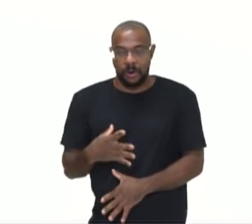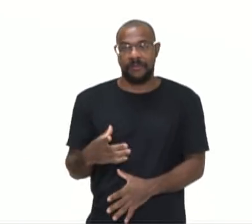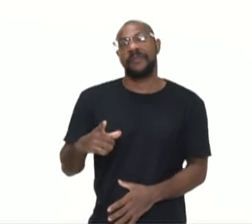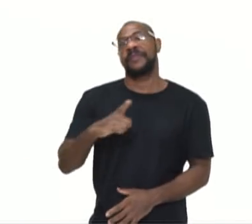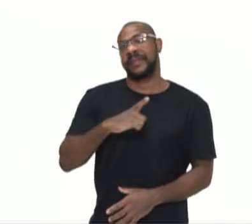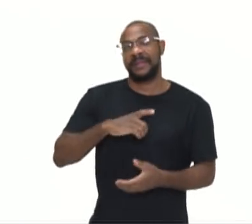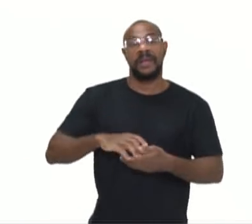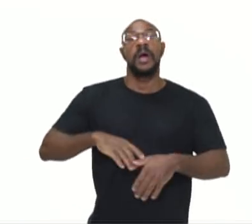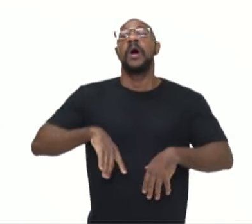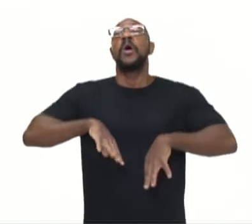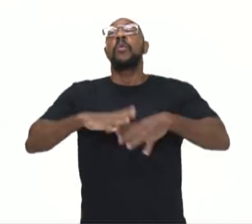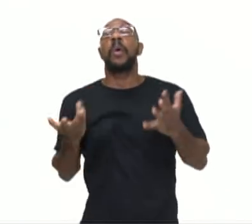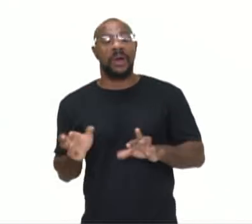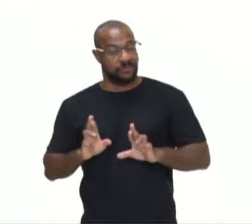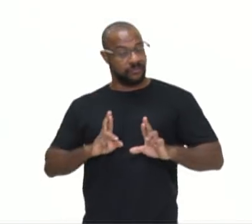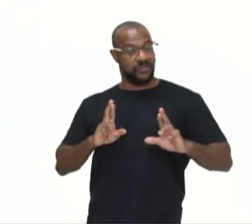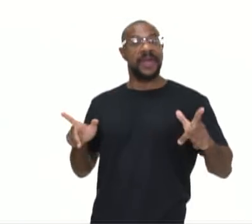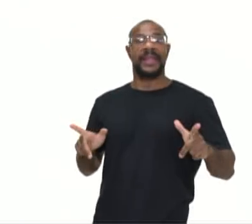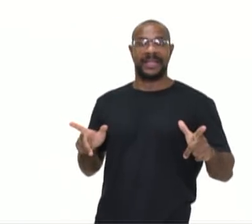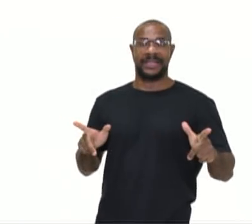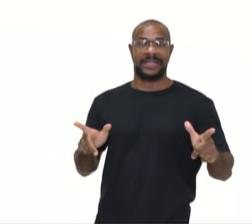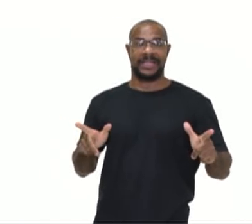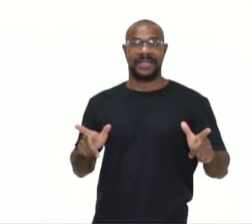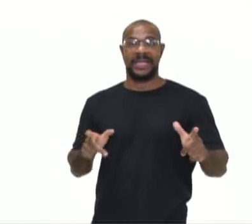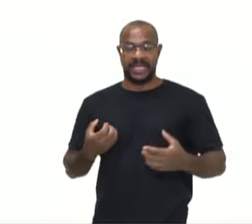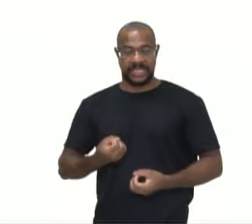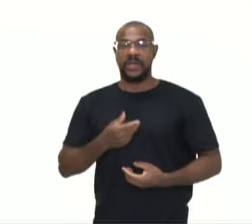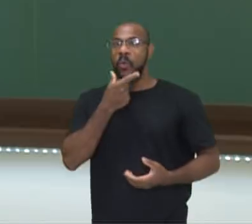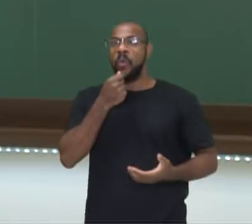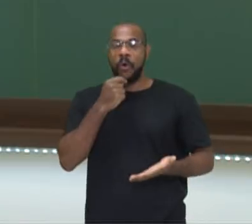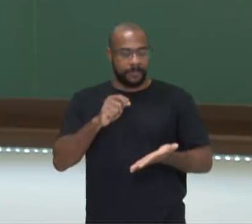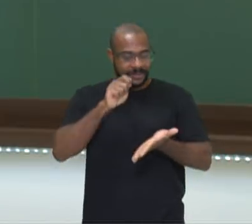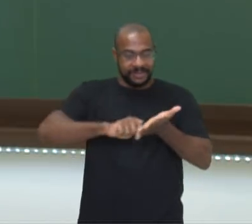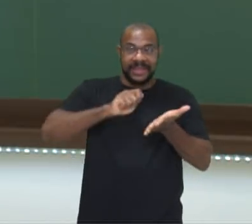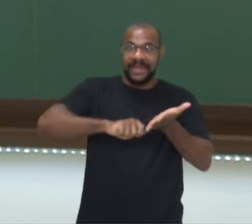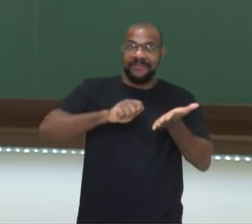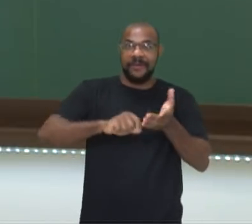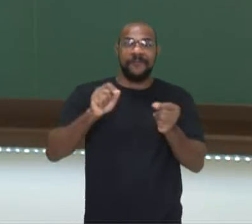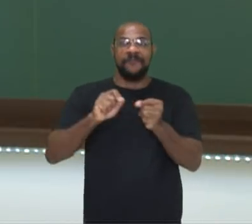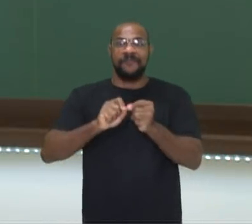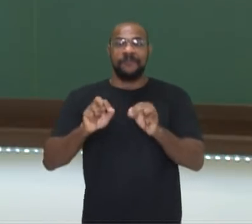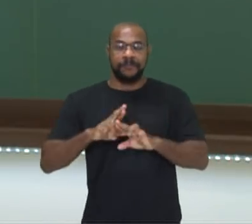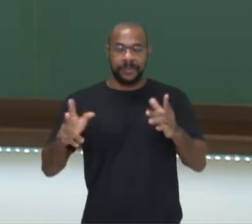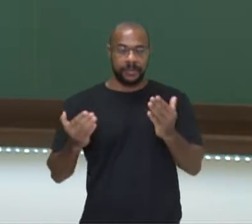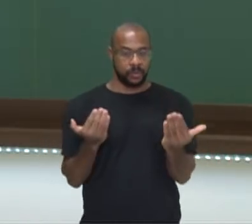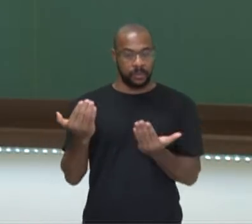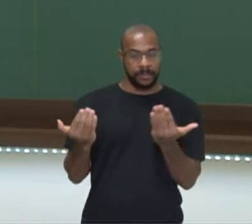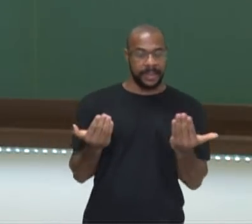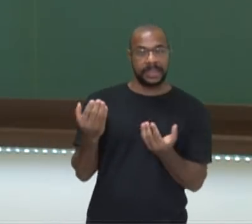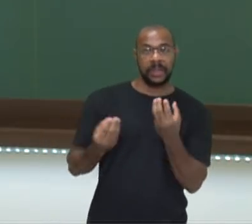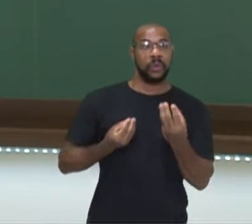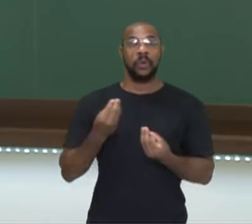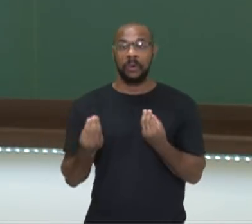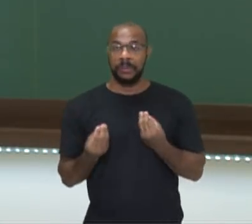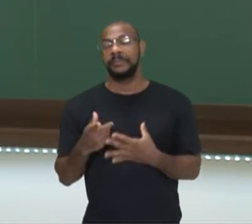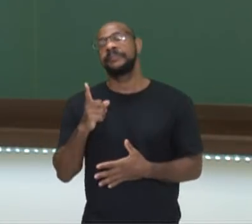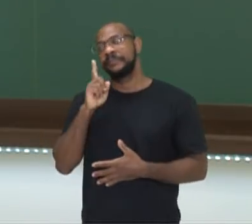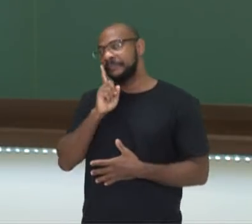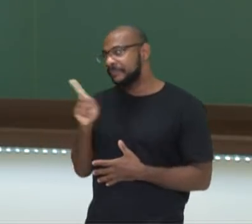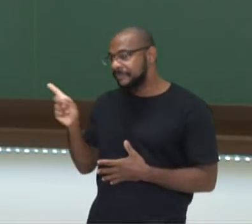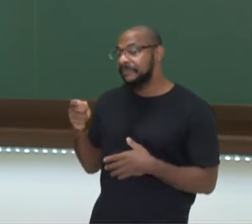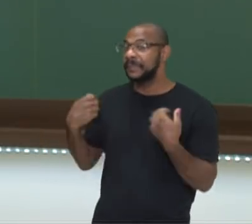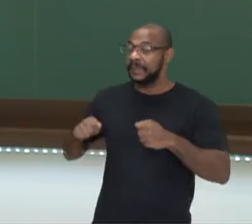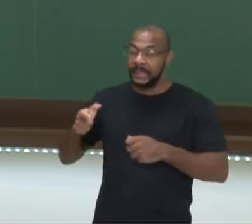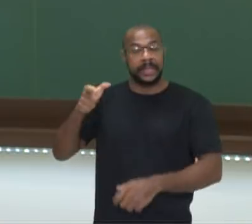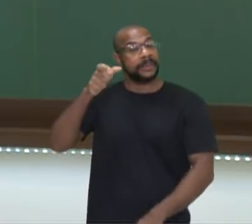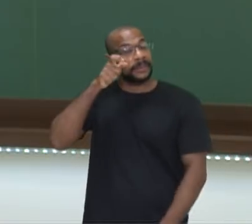com bola, papagaio e peão e brincar com as palavras? Essa vai exigir um pouquinho mais aí da sua